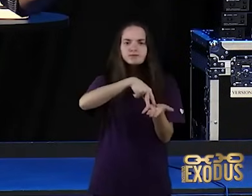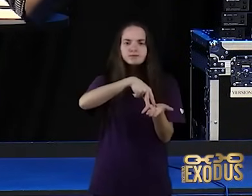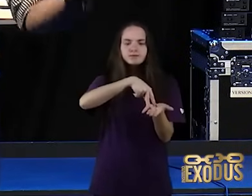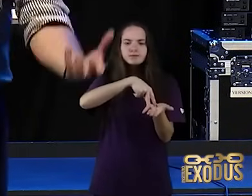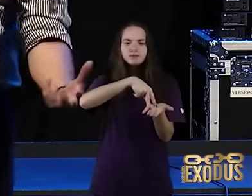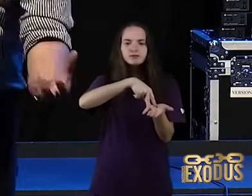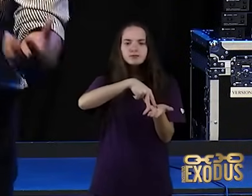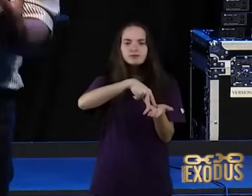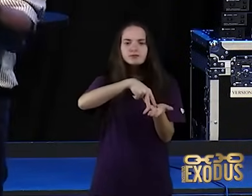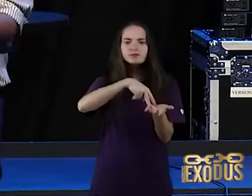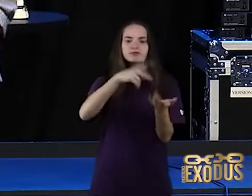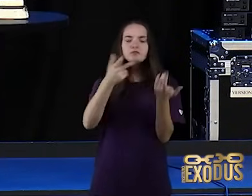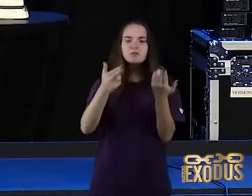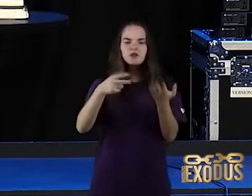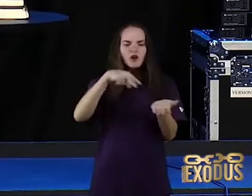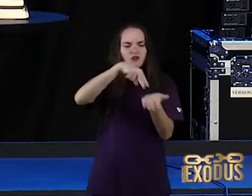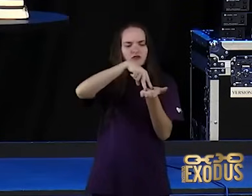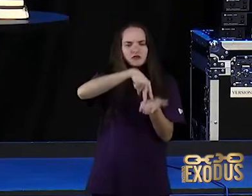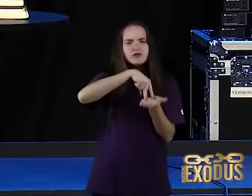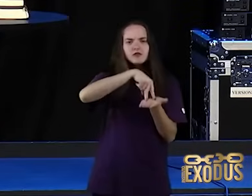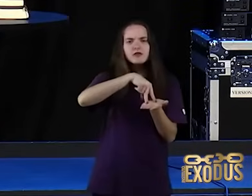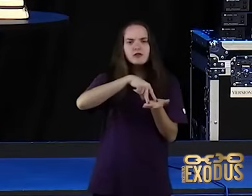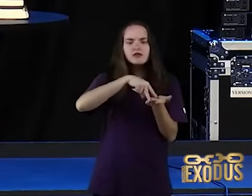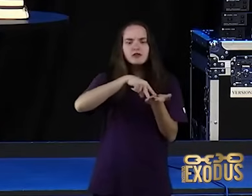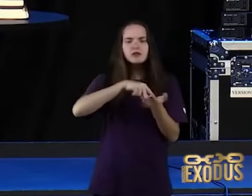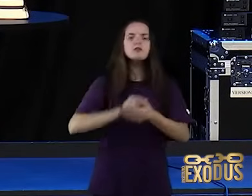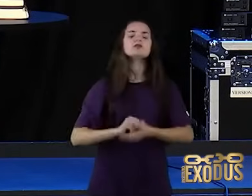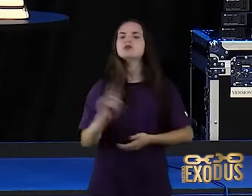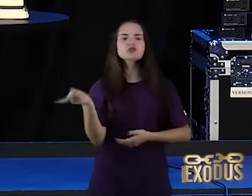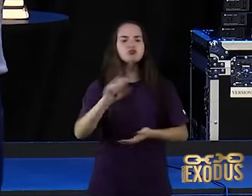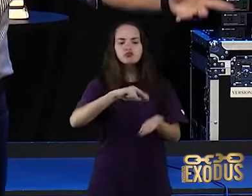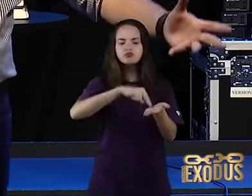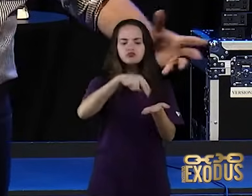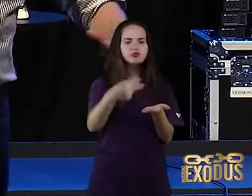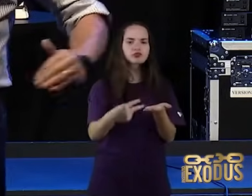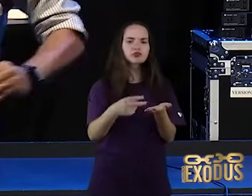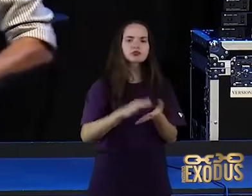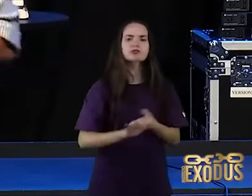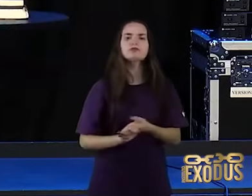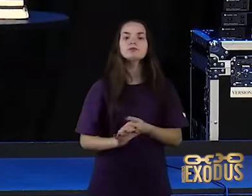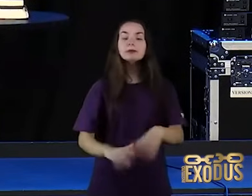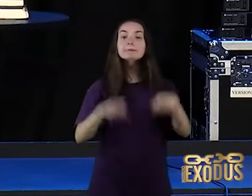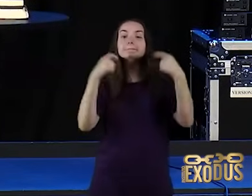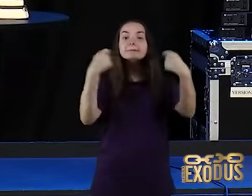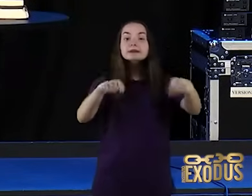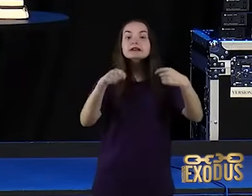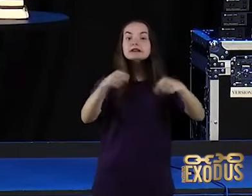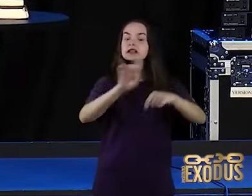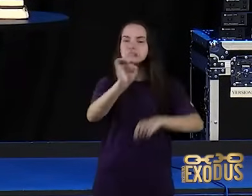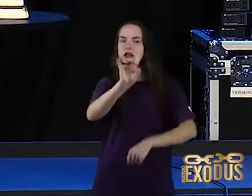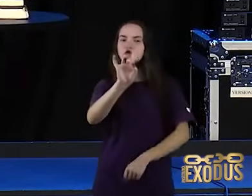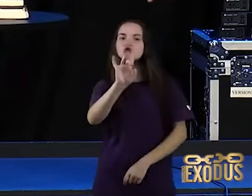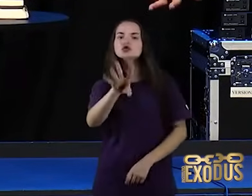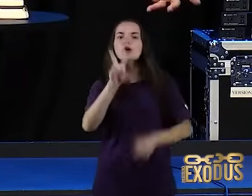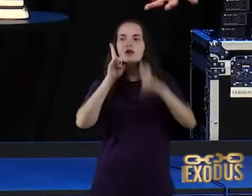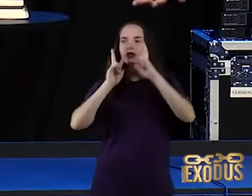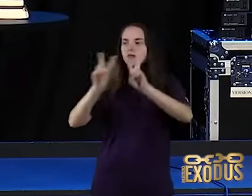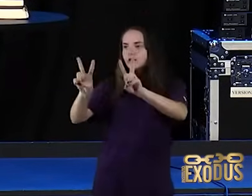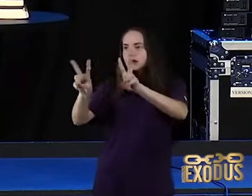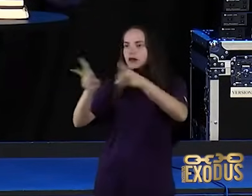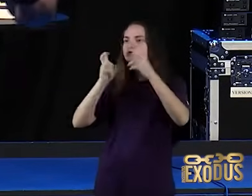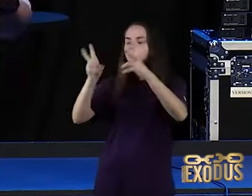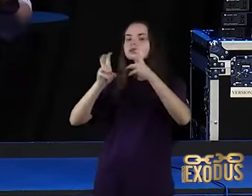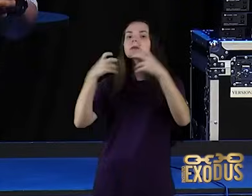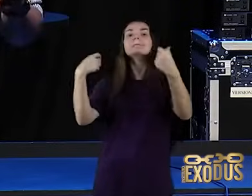a casa tá numa rocha ela ela não vai cair não é só você ser ouvinte é você colocar isso tudo que eu tô falando aqui